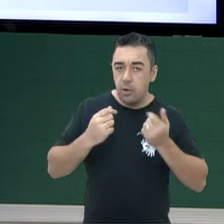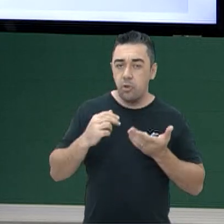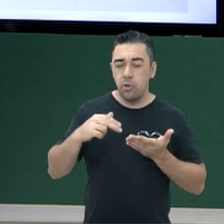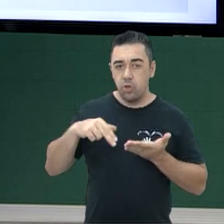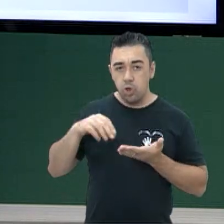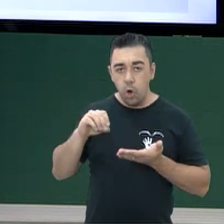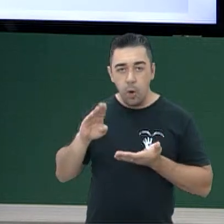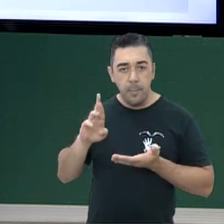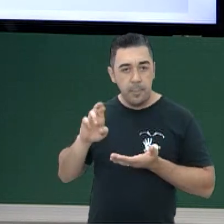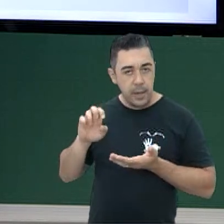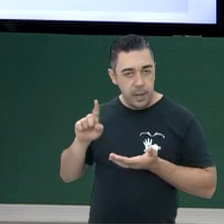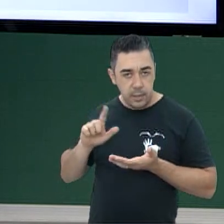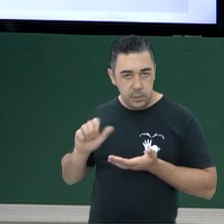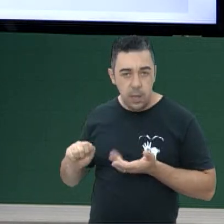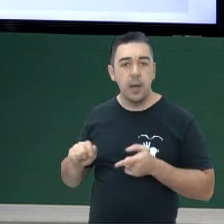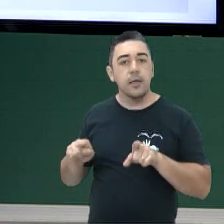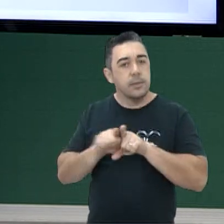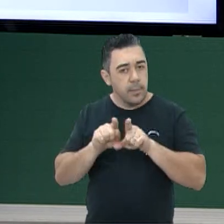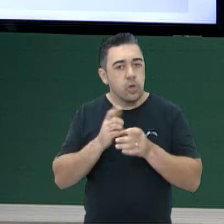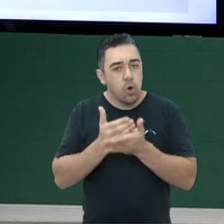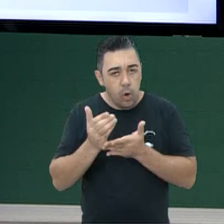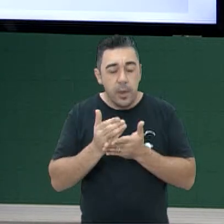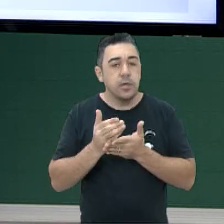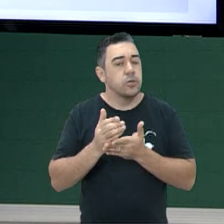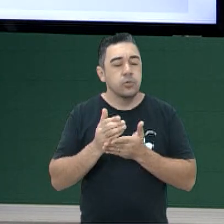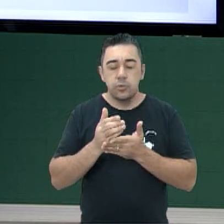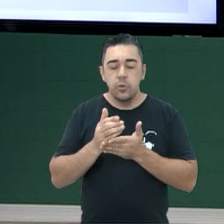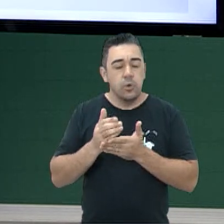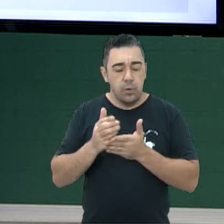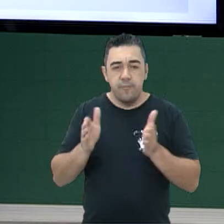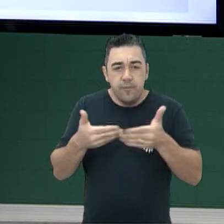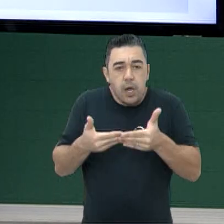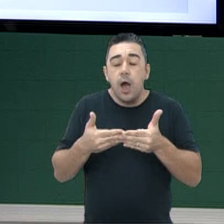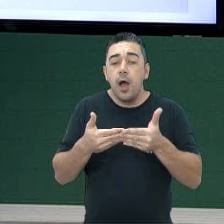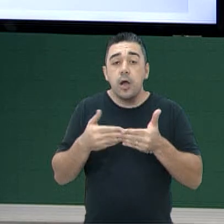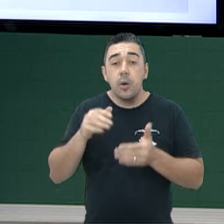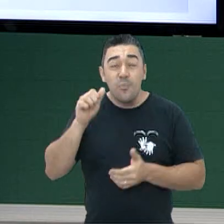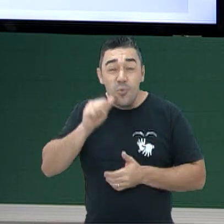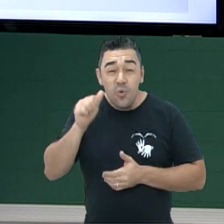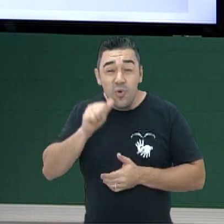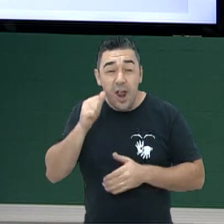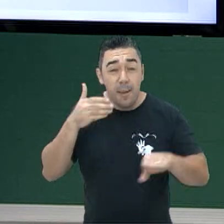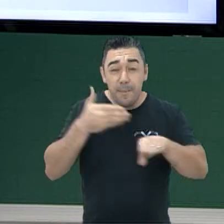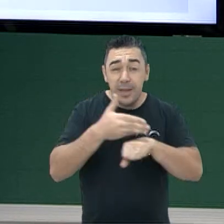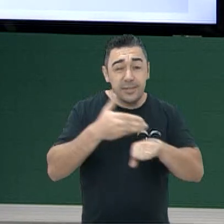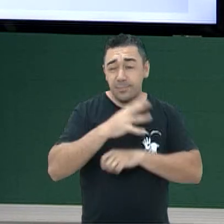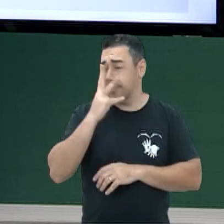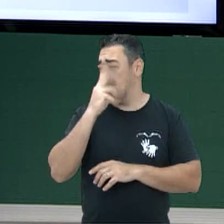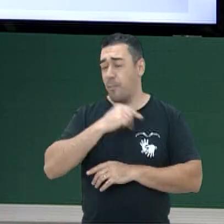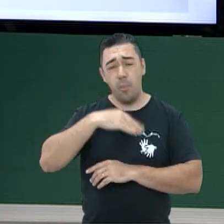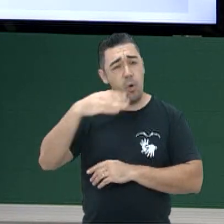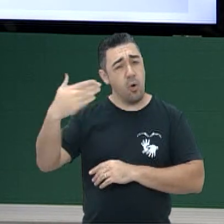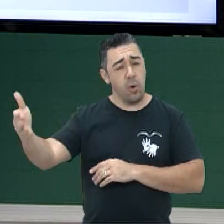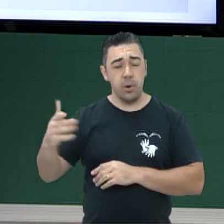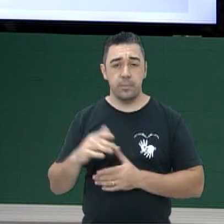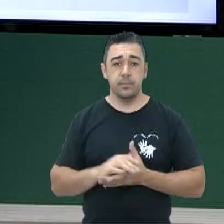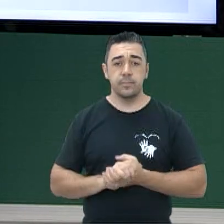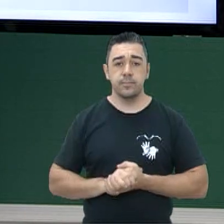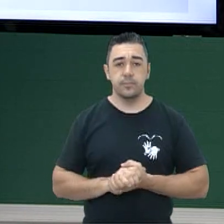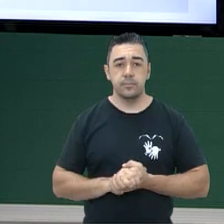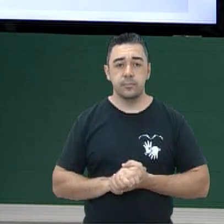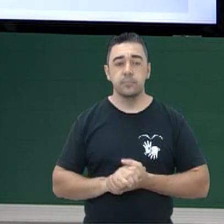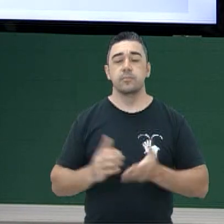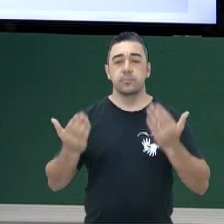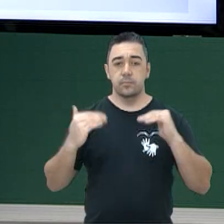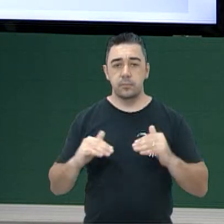mas no começo era bem restrita assim. E as mulheres só vão participar dos centros universitários bem tardiamente, tá?